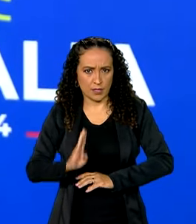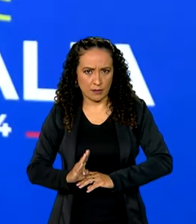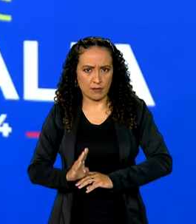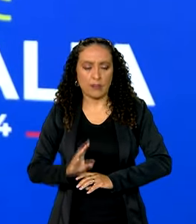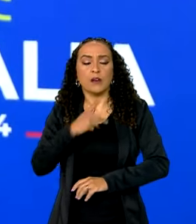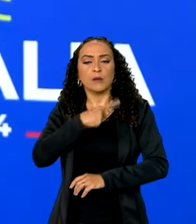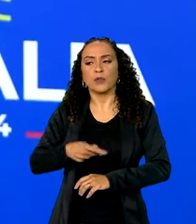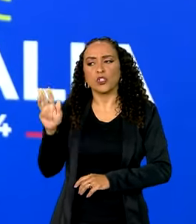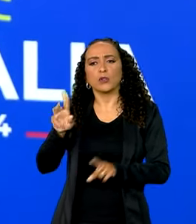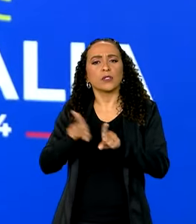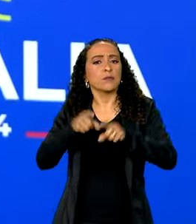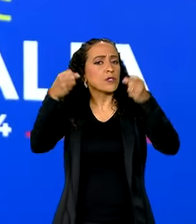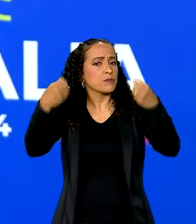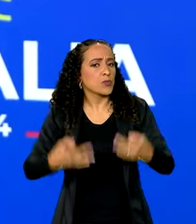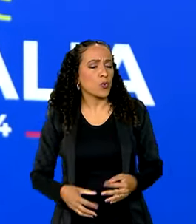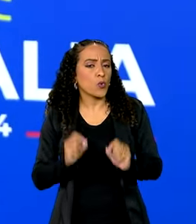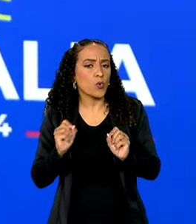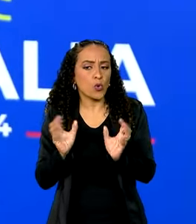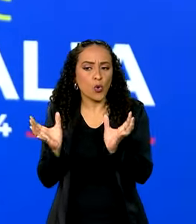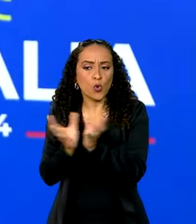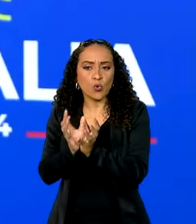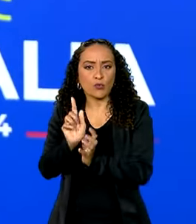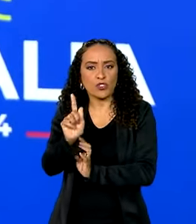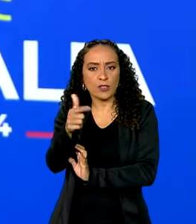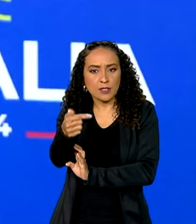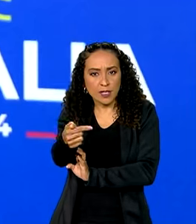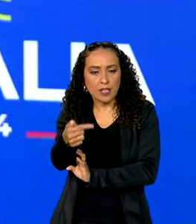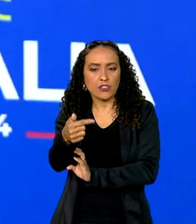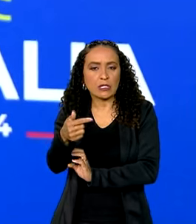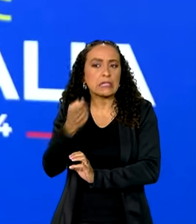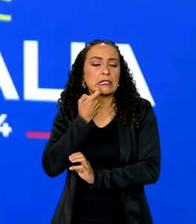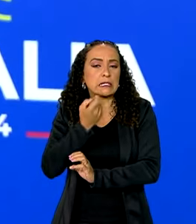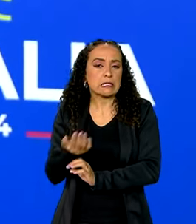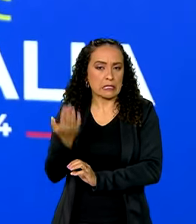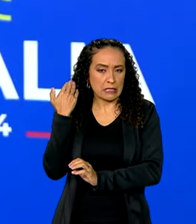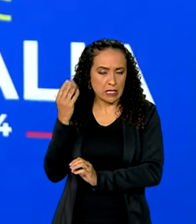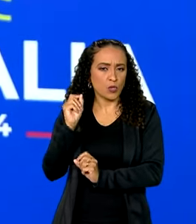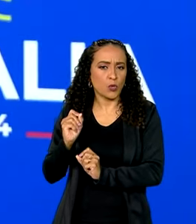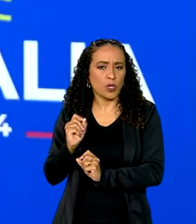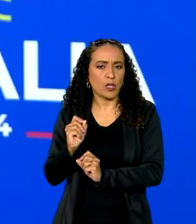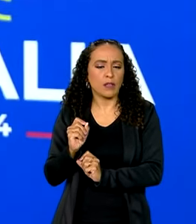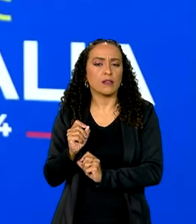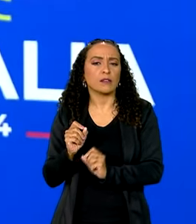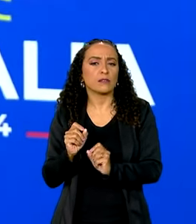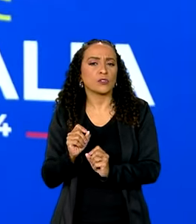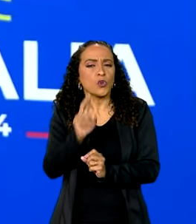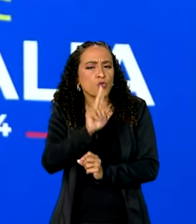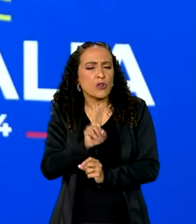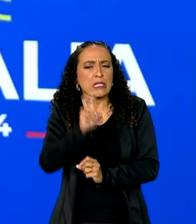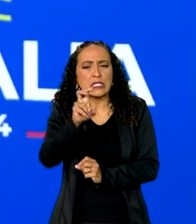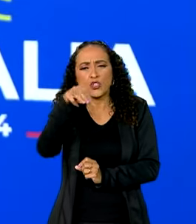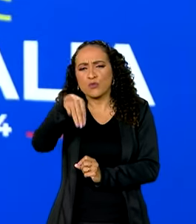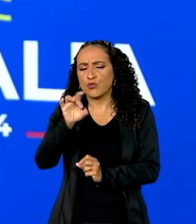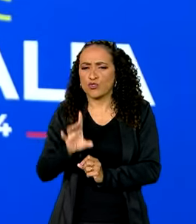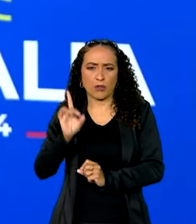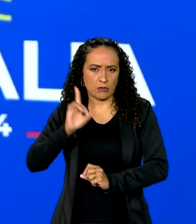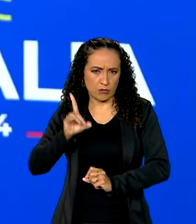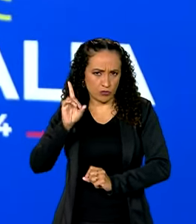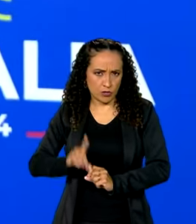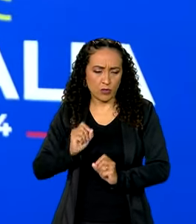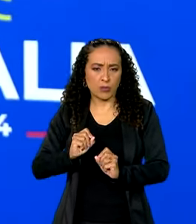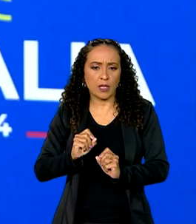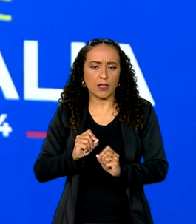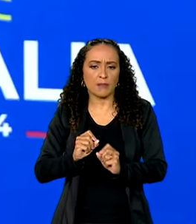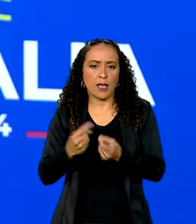presidente Lula também falou para a cúpula do G7 na sexta-feira. Ele usou os 5 minutos a que tinha direito